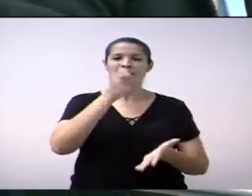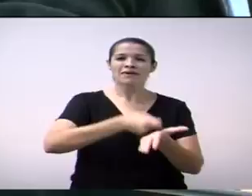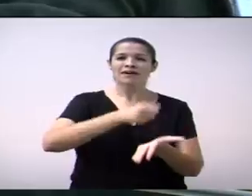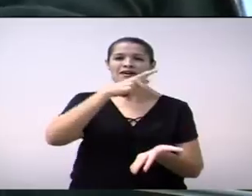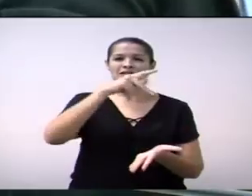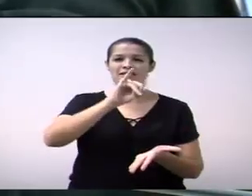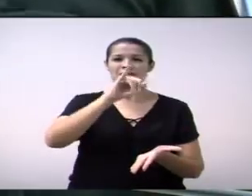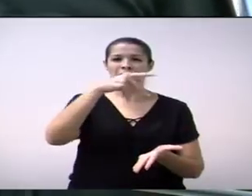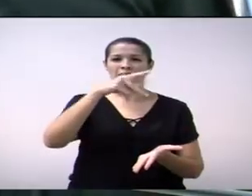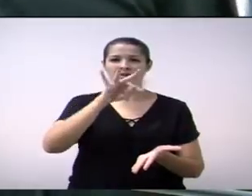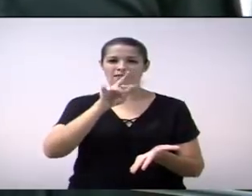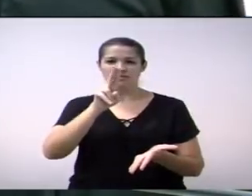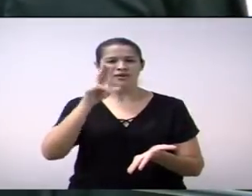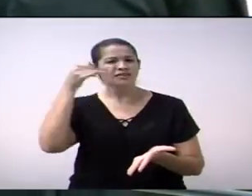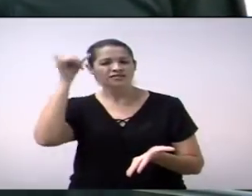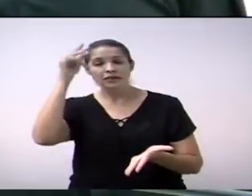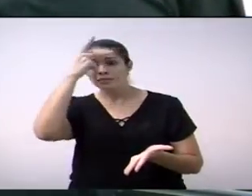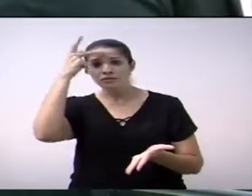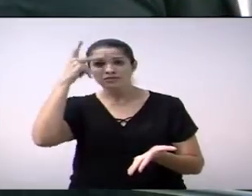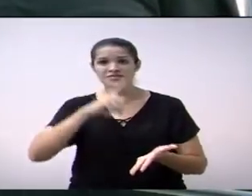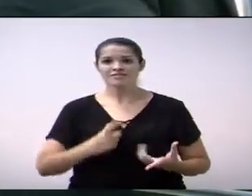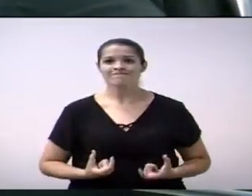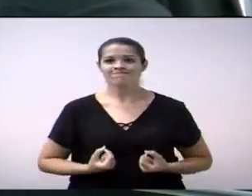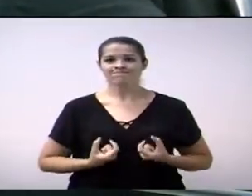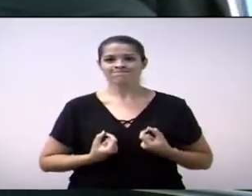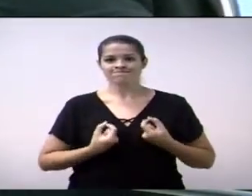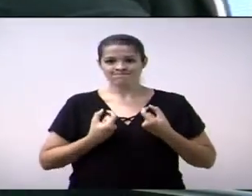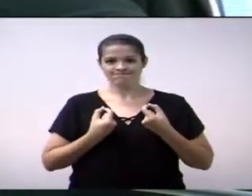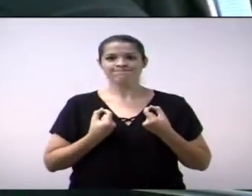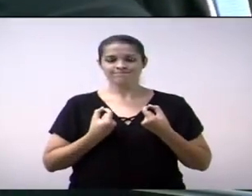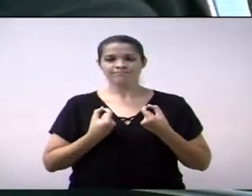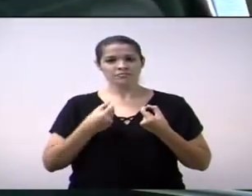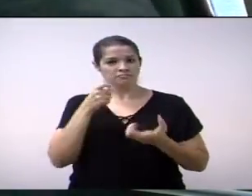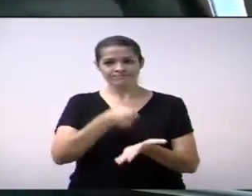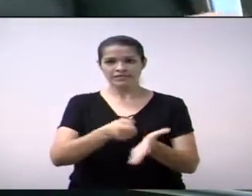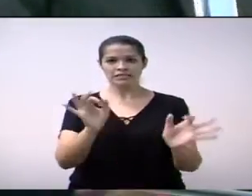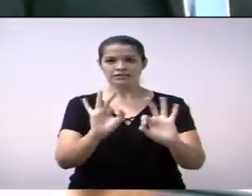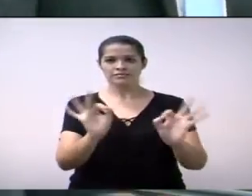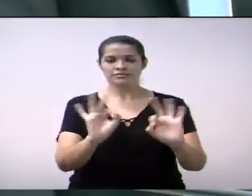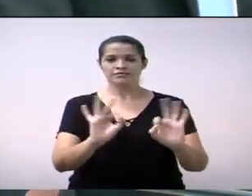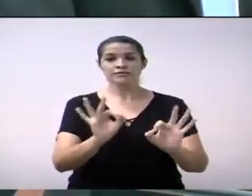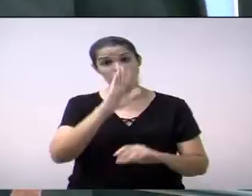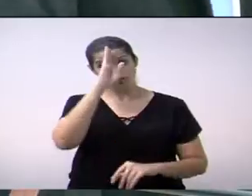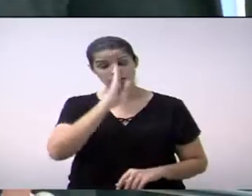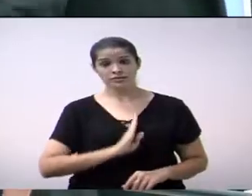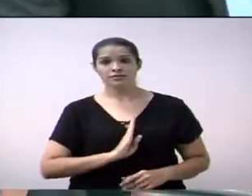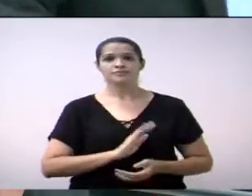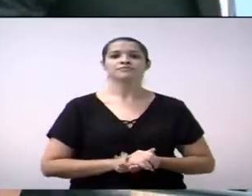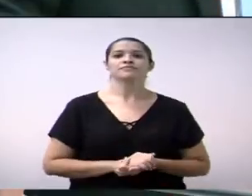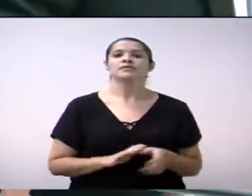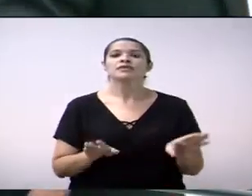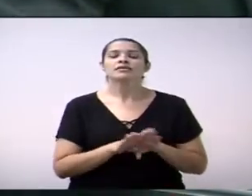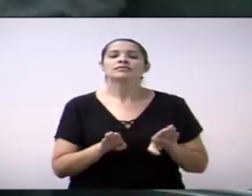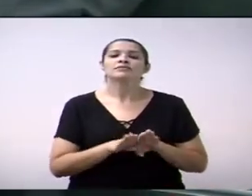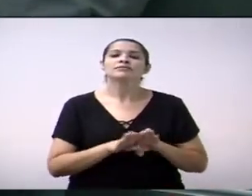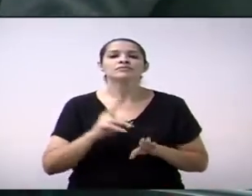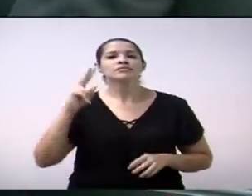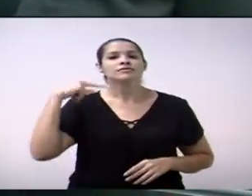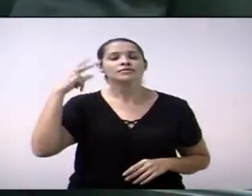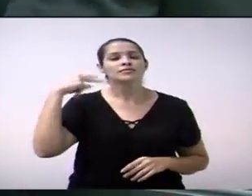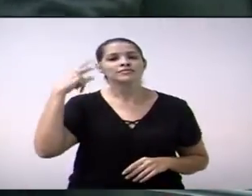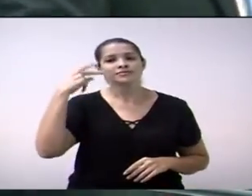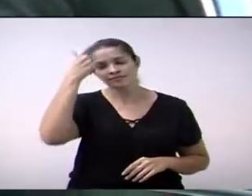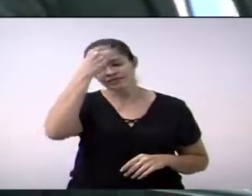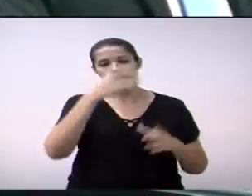pacientes acometidos com câncer. Número 123, do vereador Xandinho Ferrari, sugerindo ao Executivo elaboração de projeto